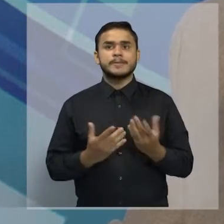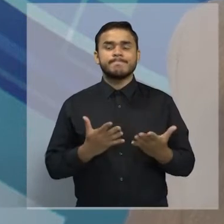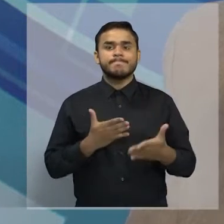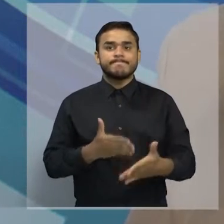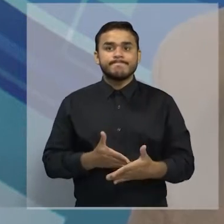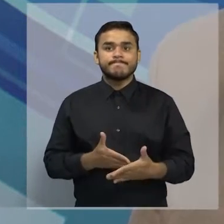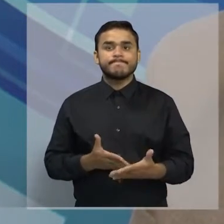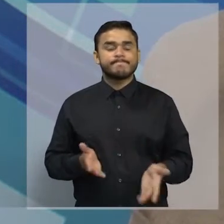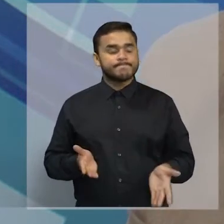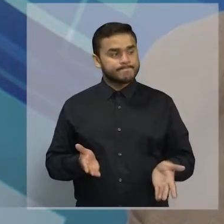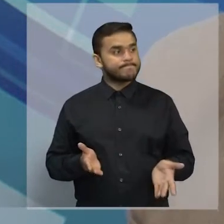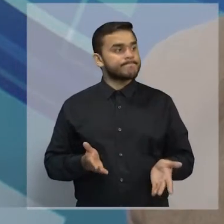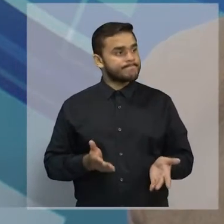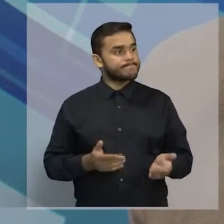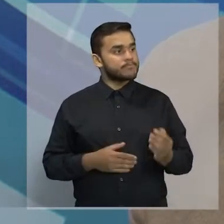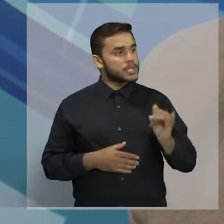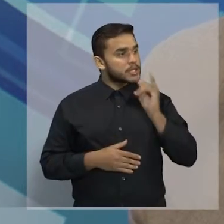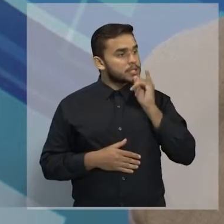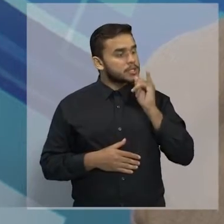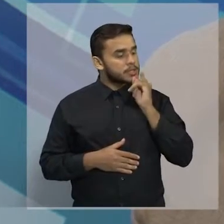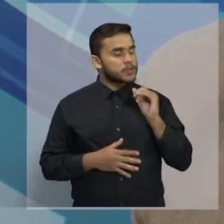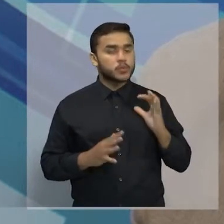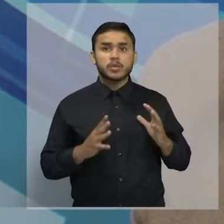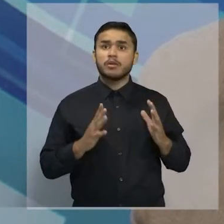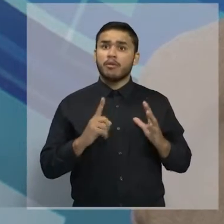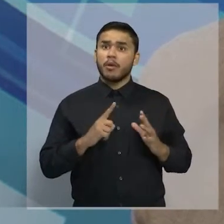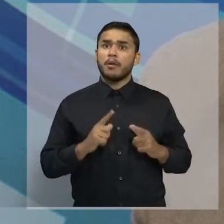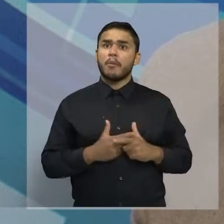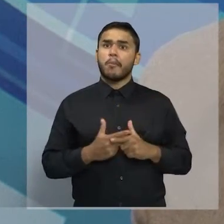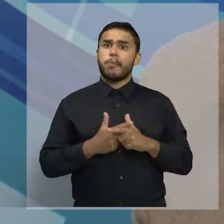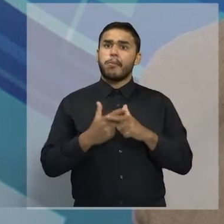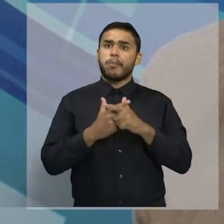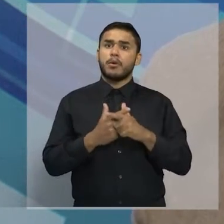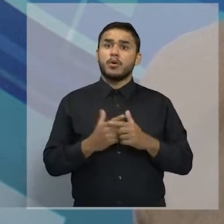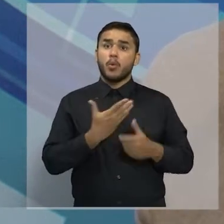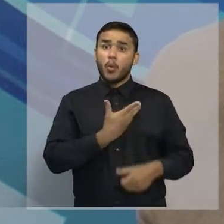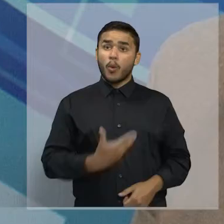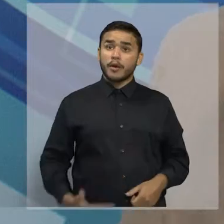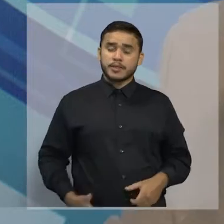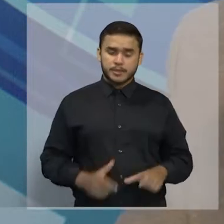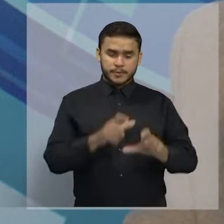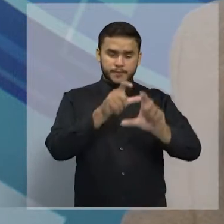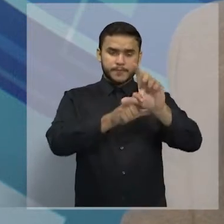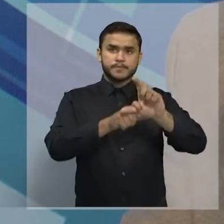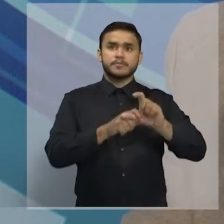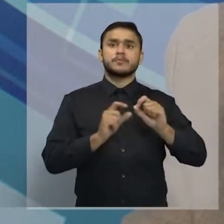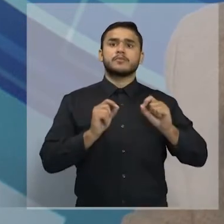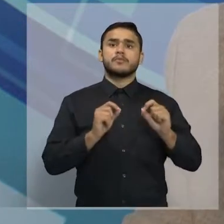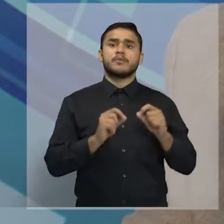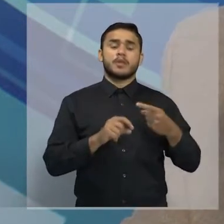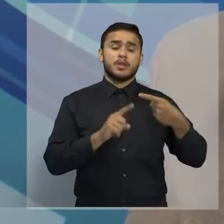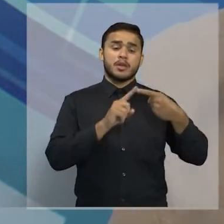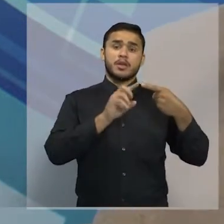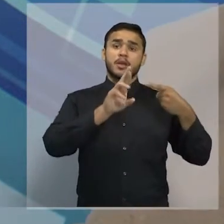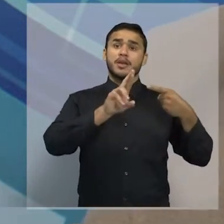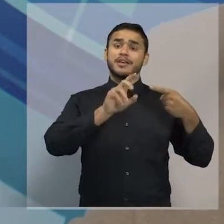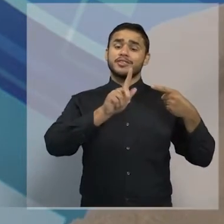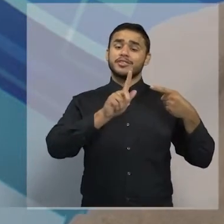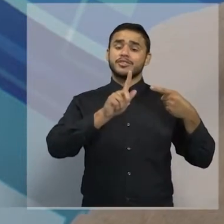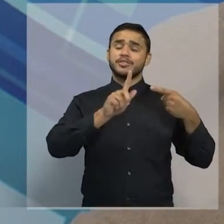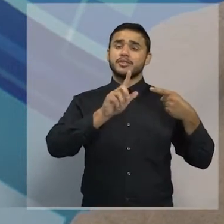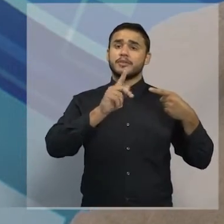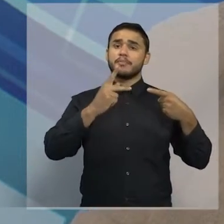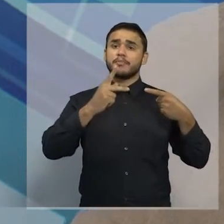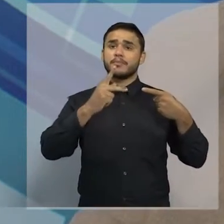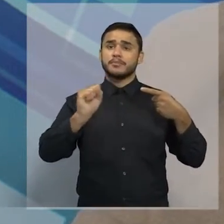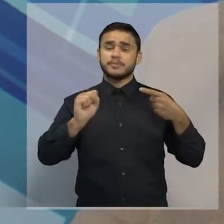deduz-se que grande parte desse déficit fiscal do governo, ele vem do déficit do RGPS e vem do